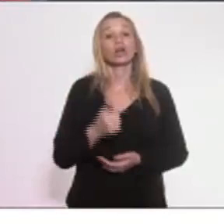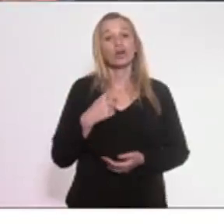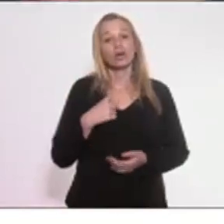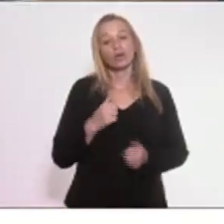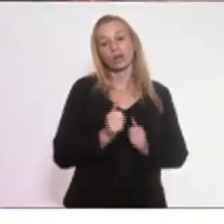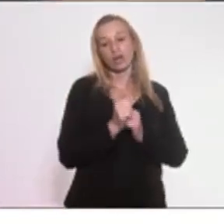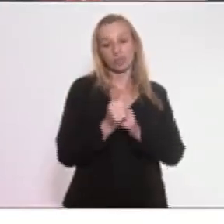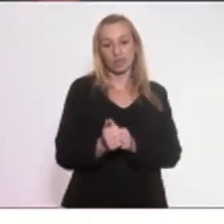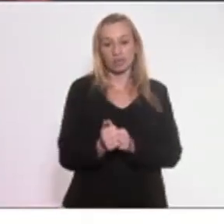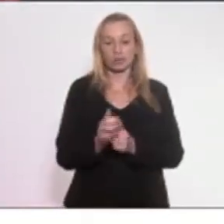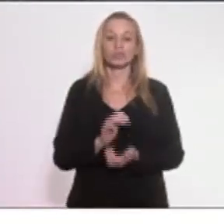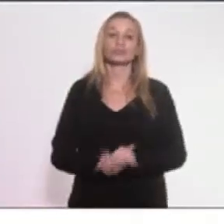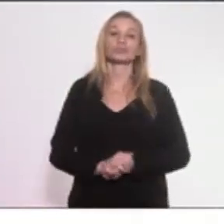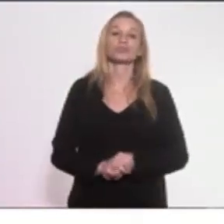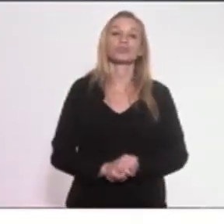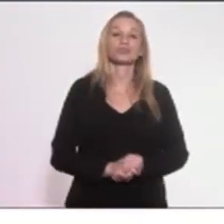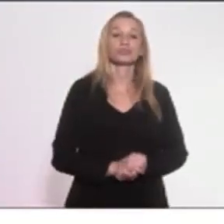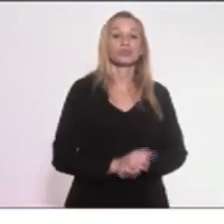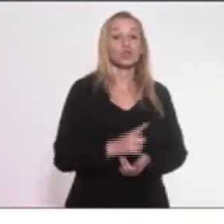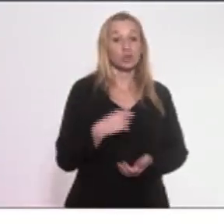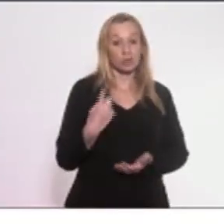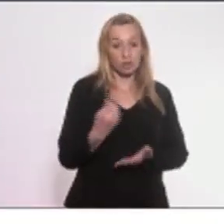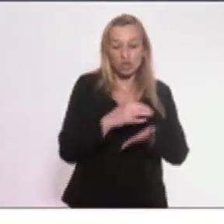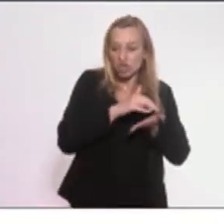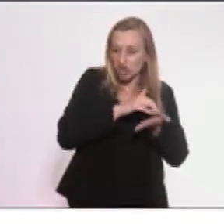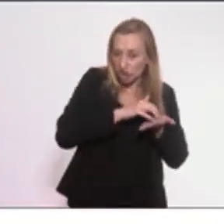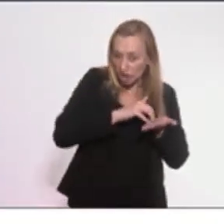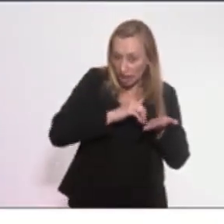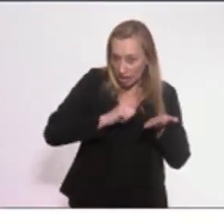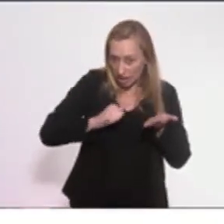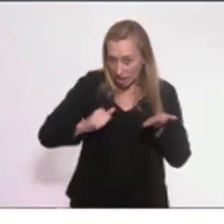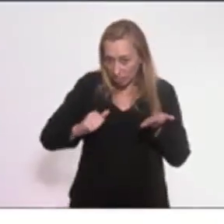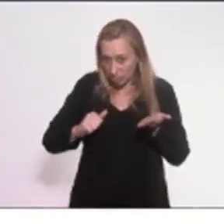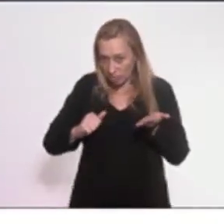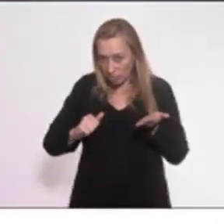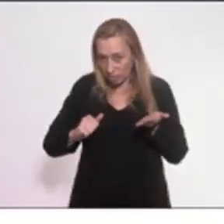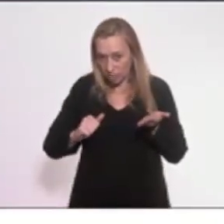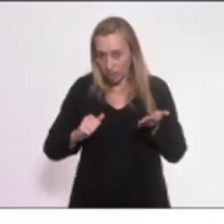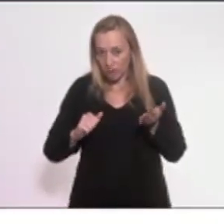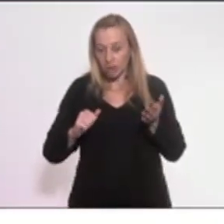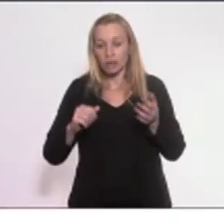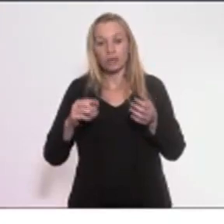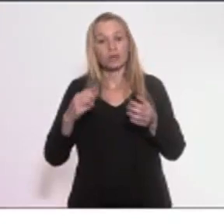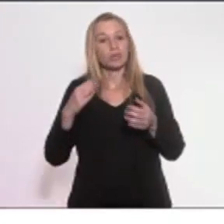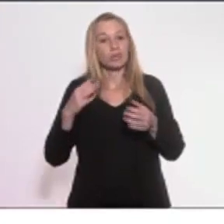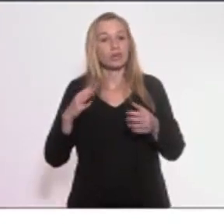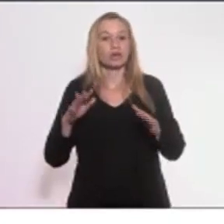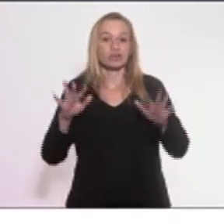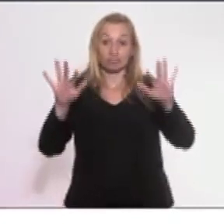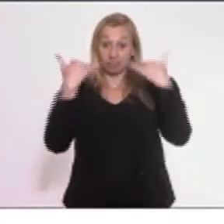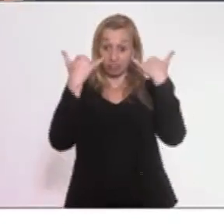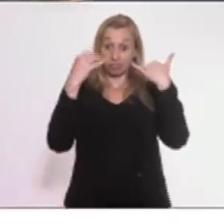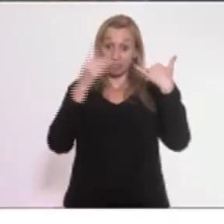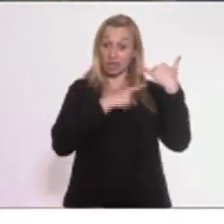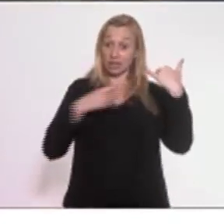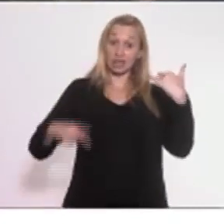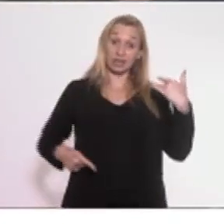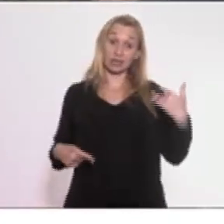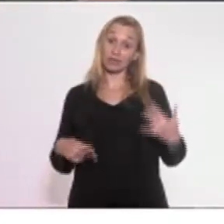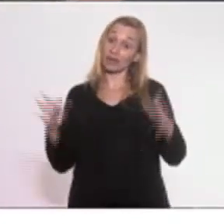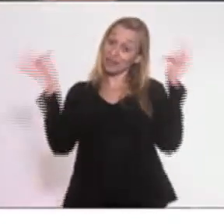encaminhamento seria o seguinte: nós retiraríamos, presidente, se o senhor puder me olhar, eu vou ficar super feliz.